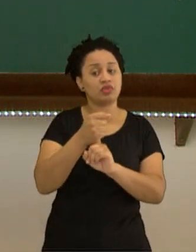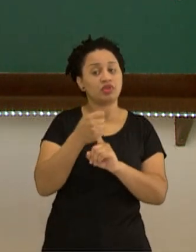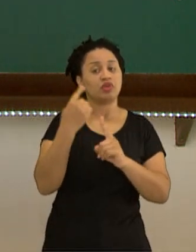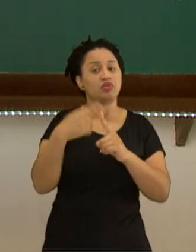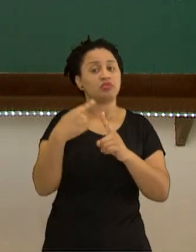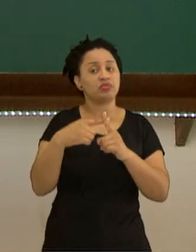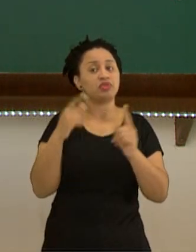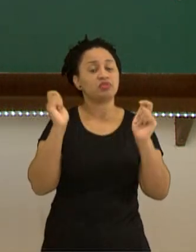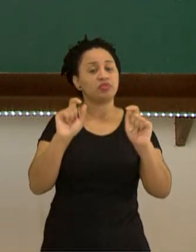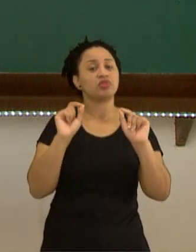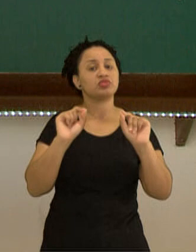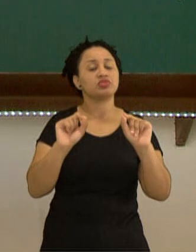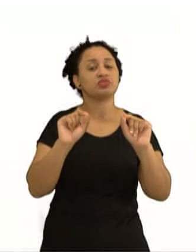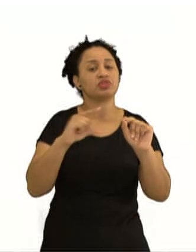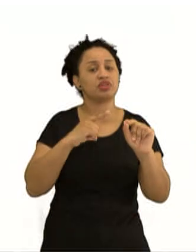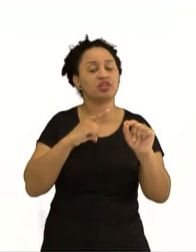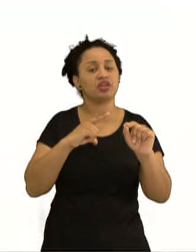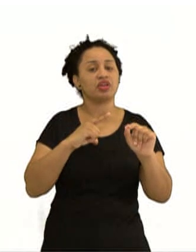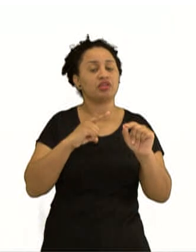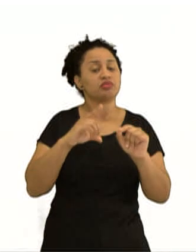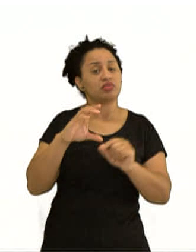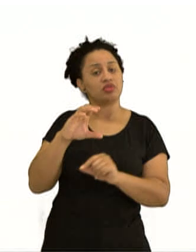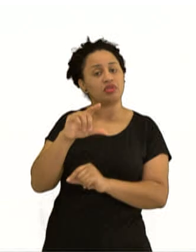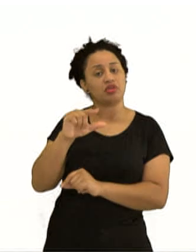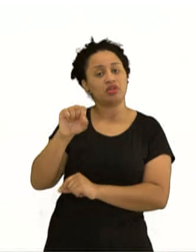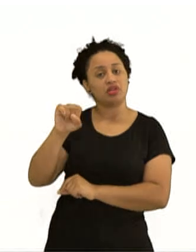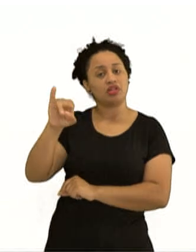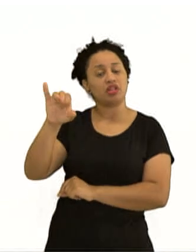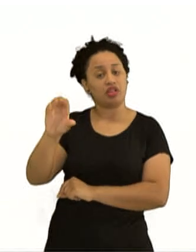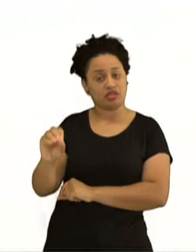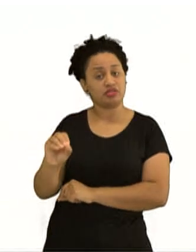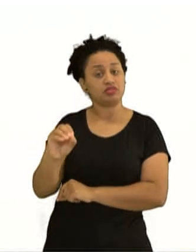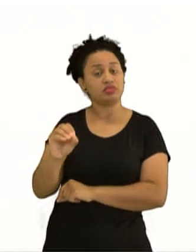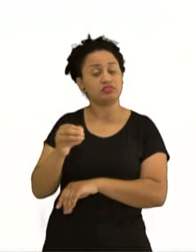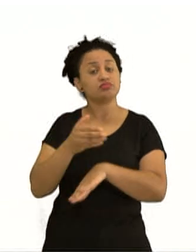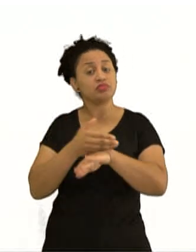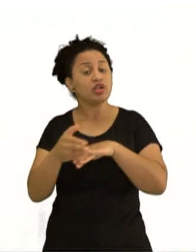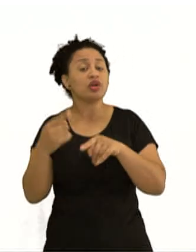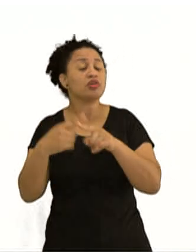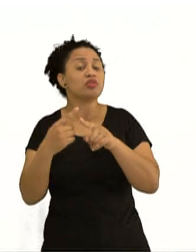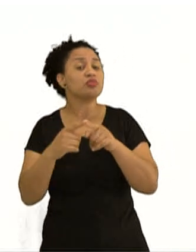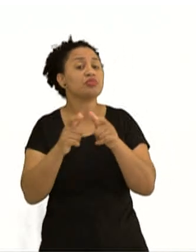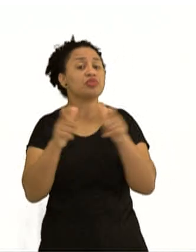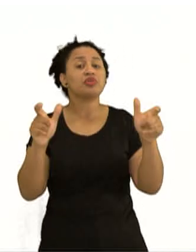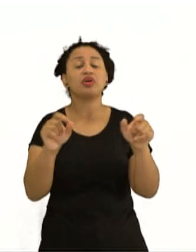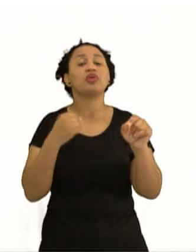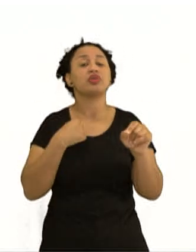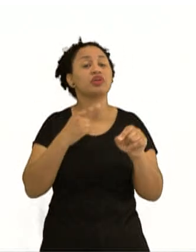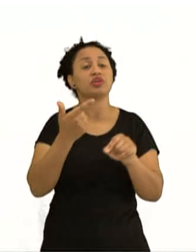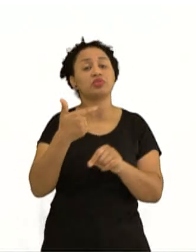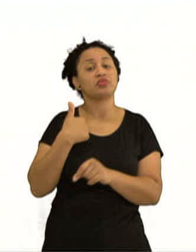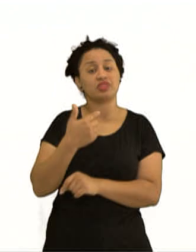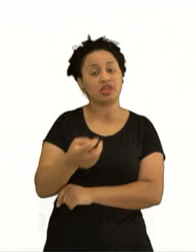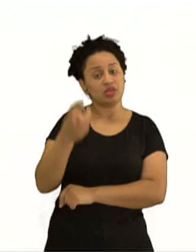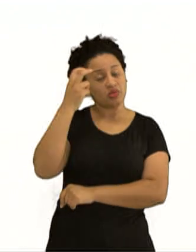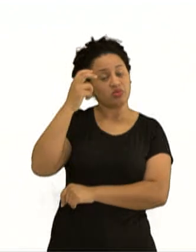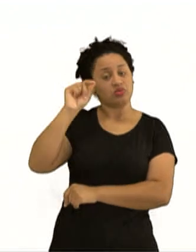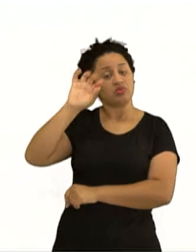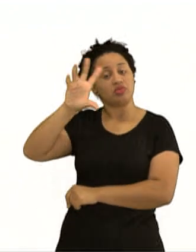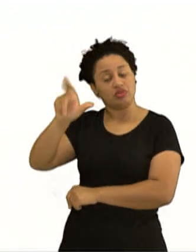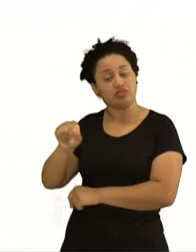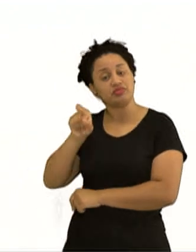considerado ou não um clássico. Branca, pois muitas vezes não privilegia a cultura africana.